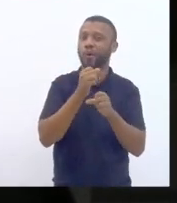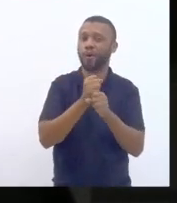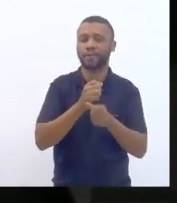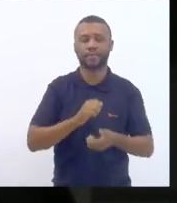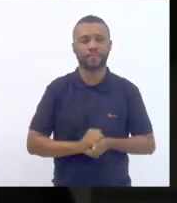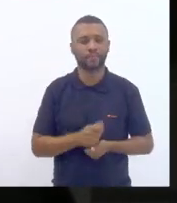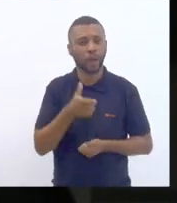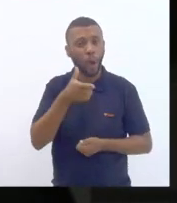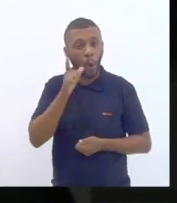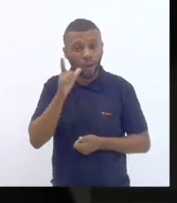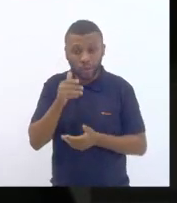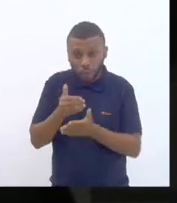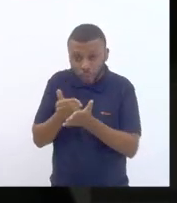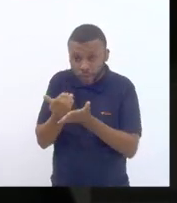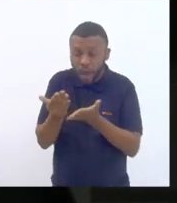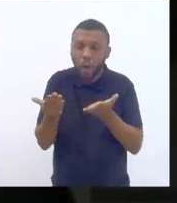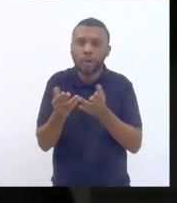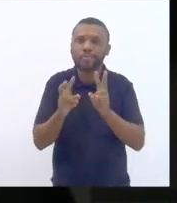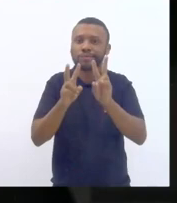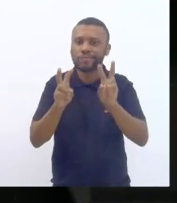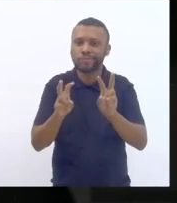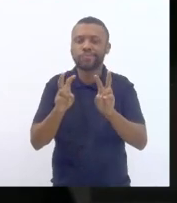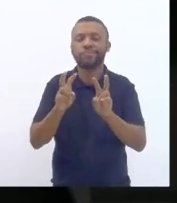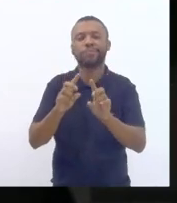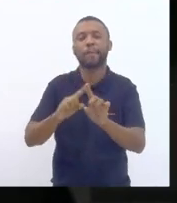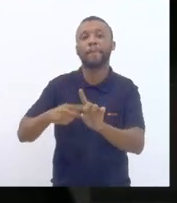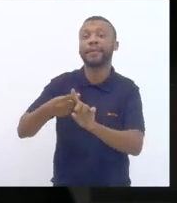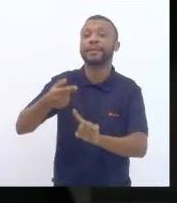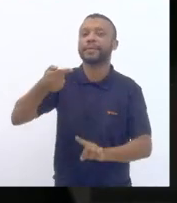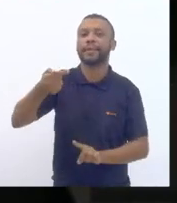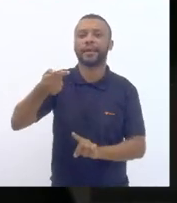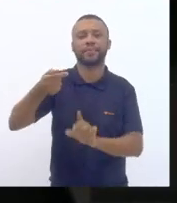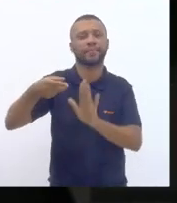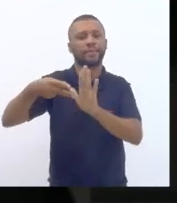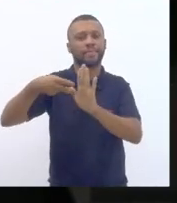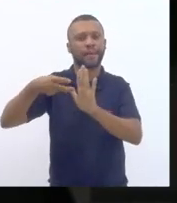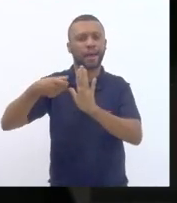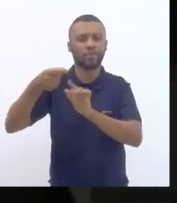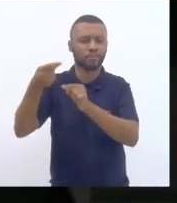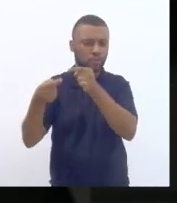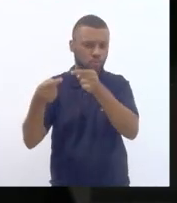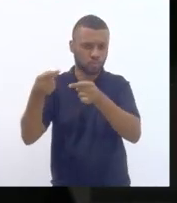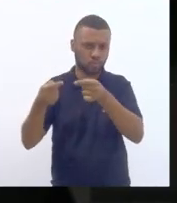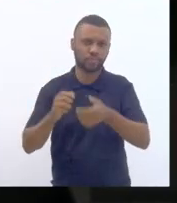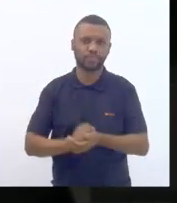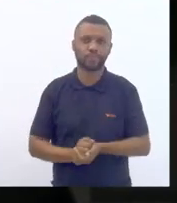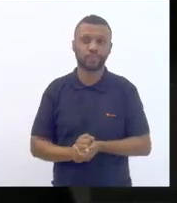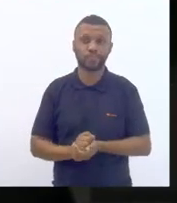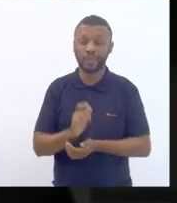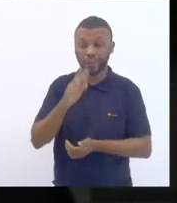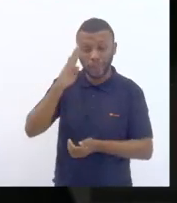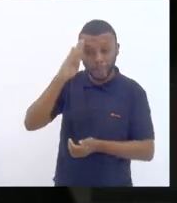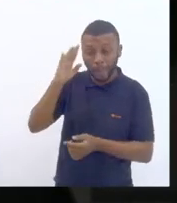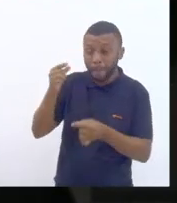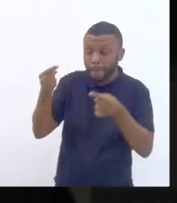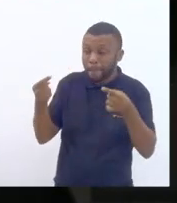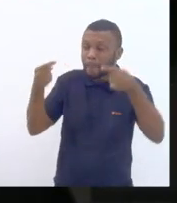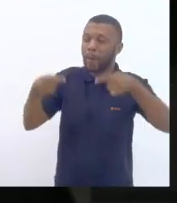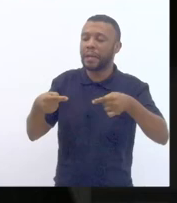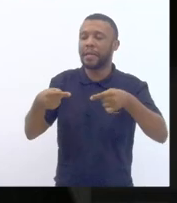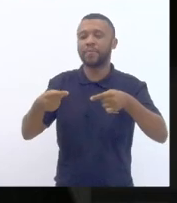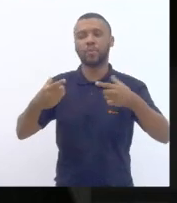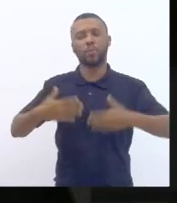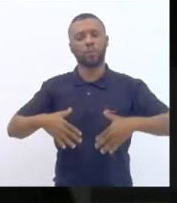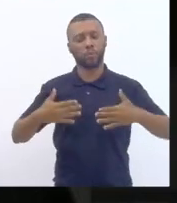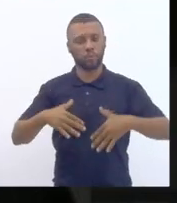enviado para pauta de hoje mais 7 o e os mais polêmicos exatamente